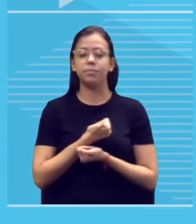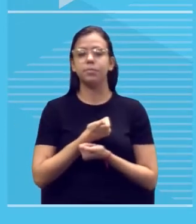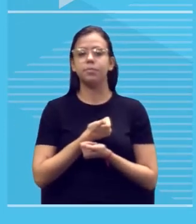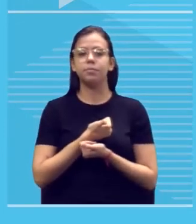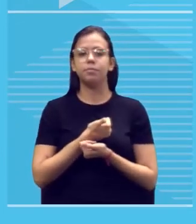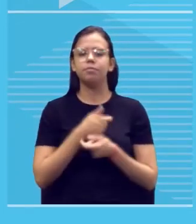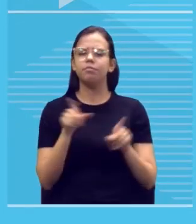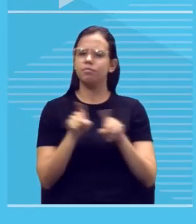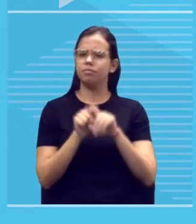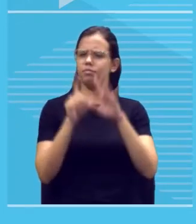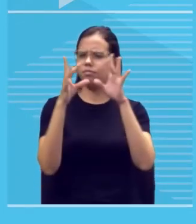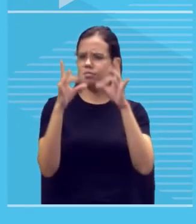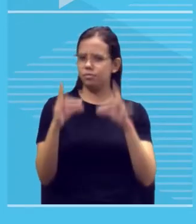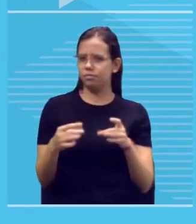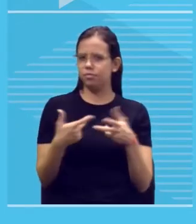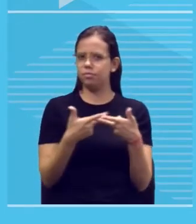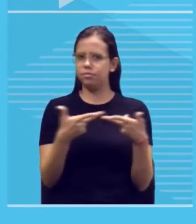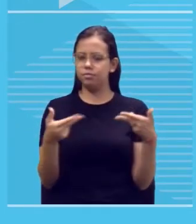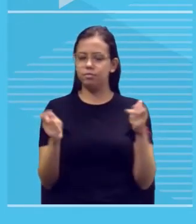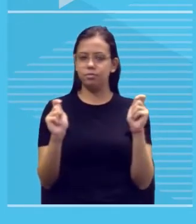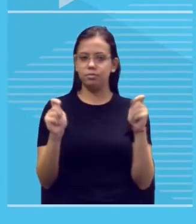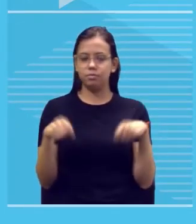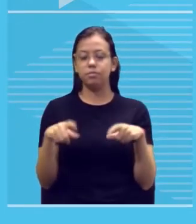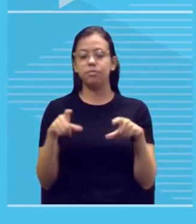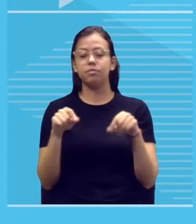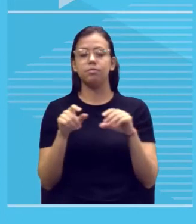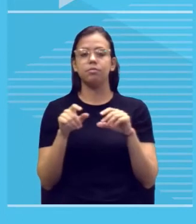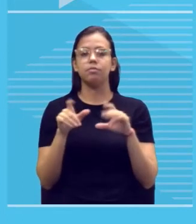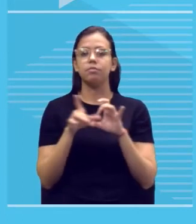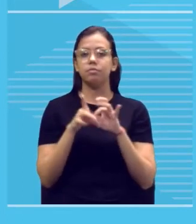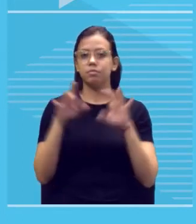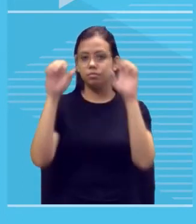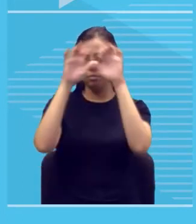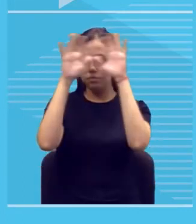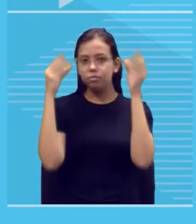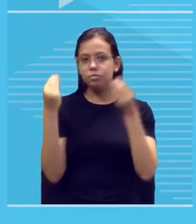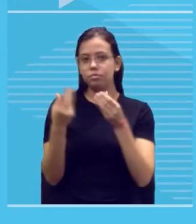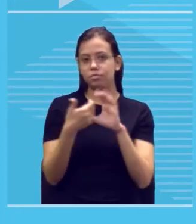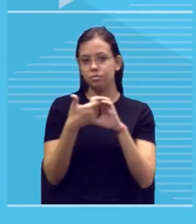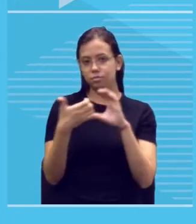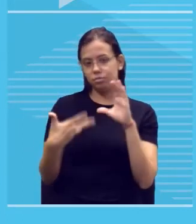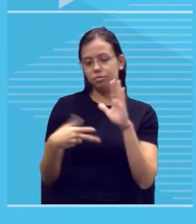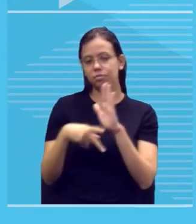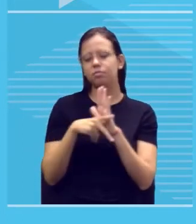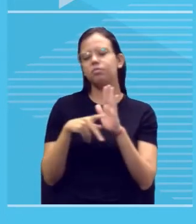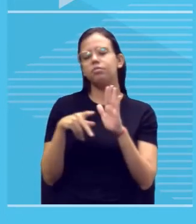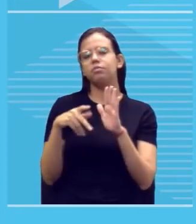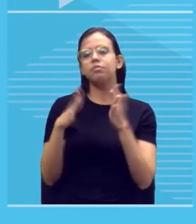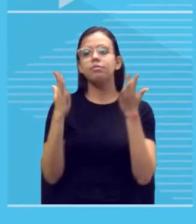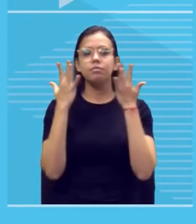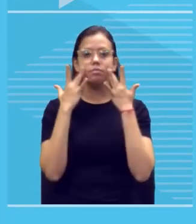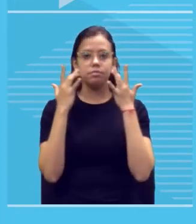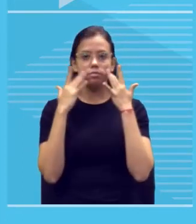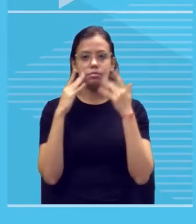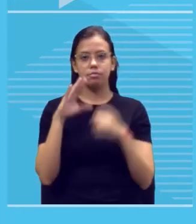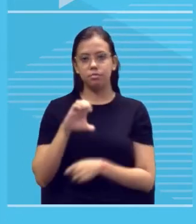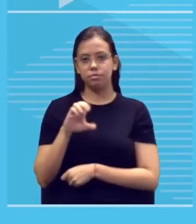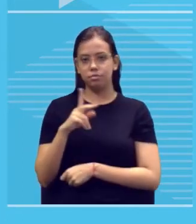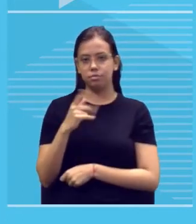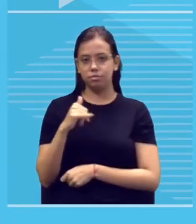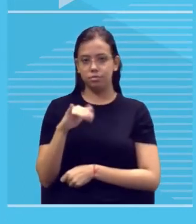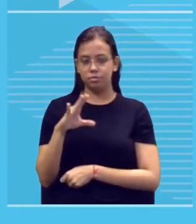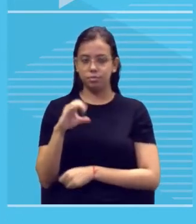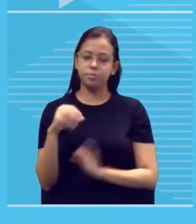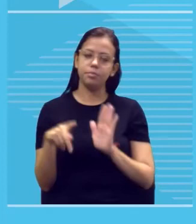desmissão muita coisa para deixar é claro aí as características de chamado Teatro Épico né